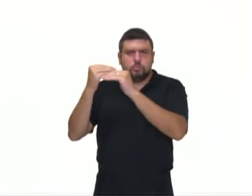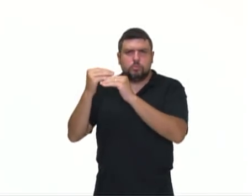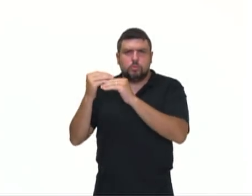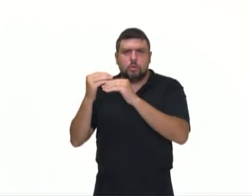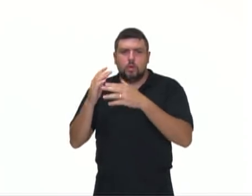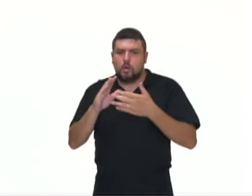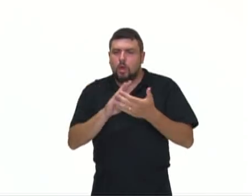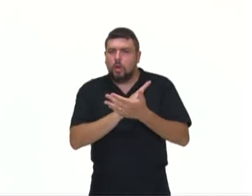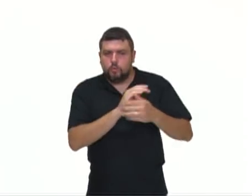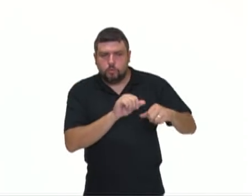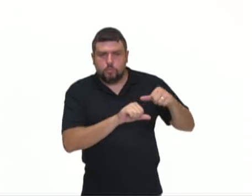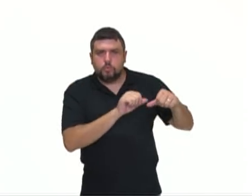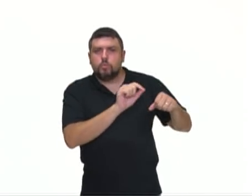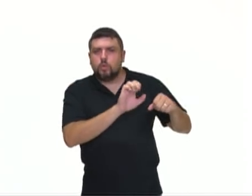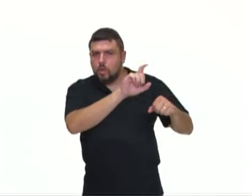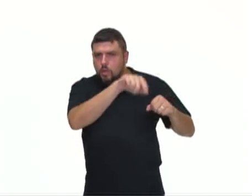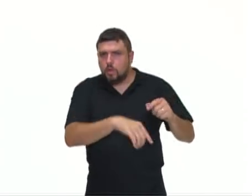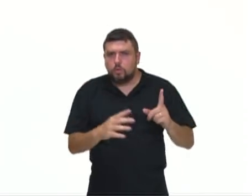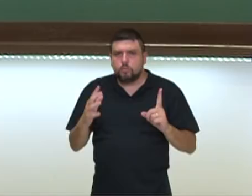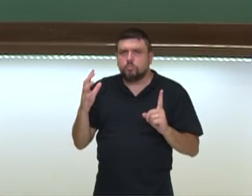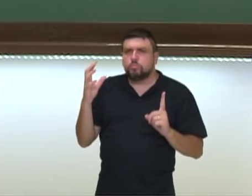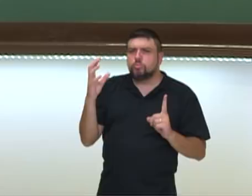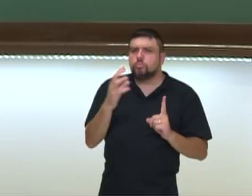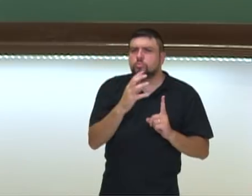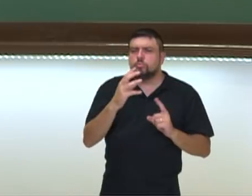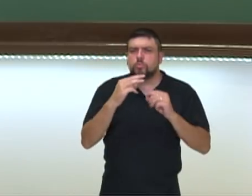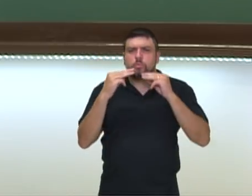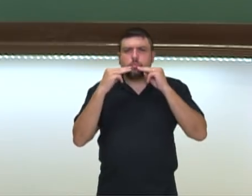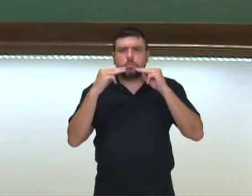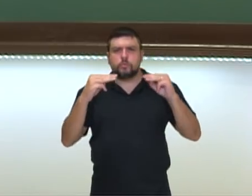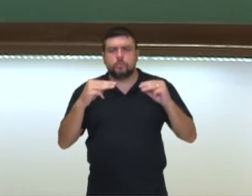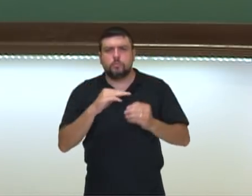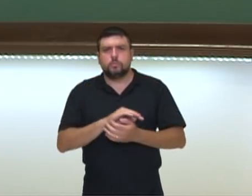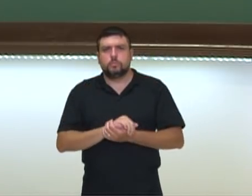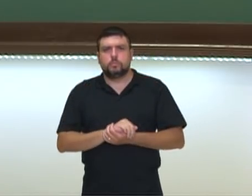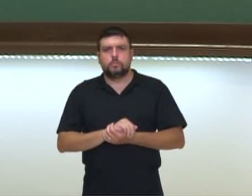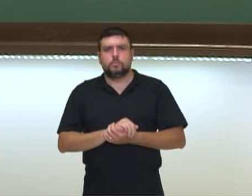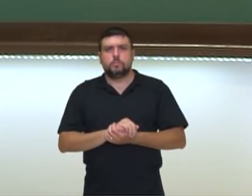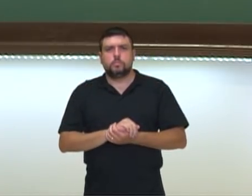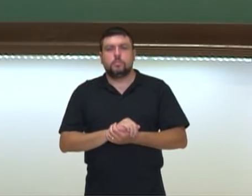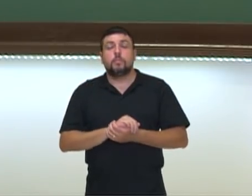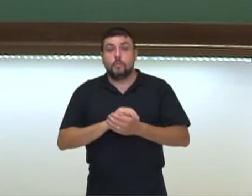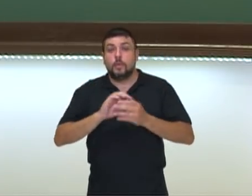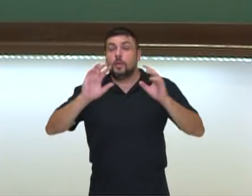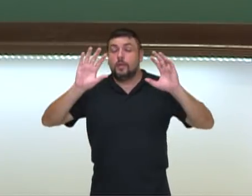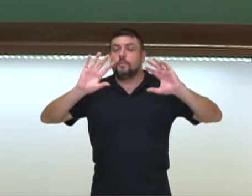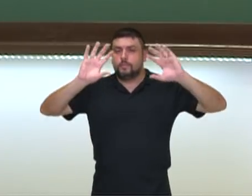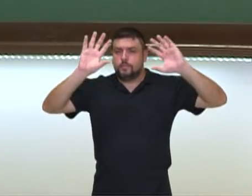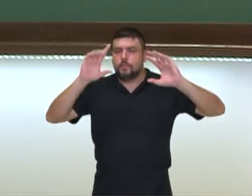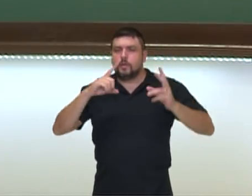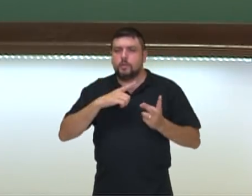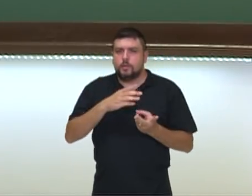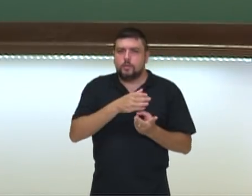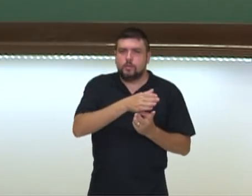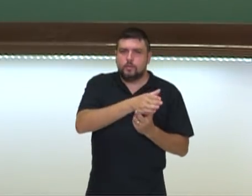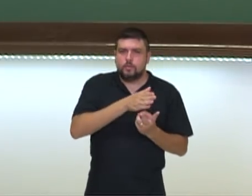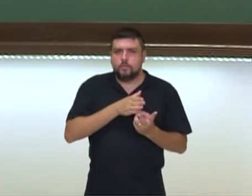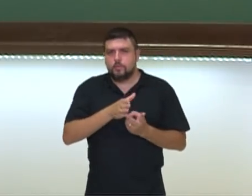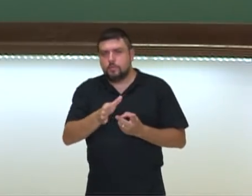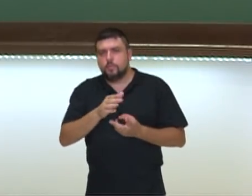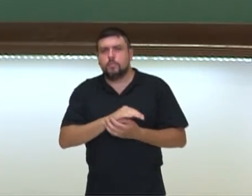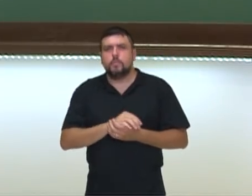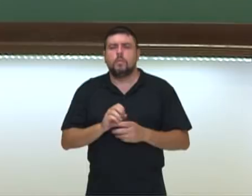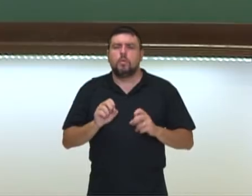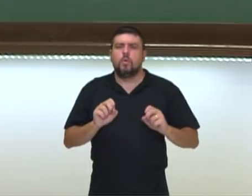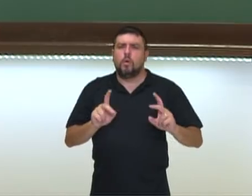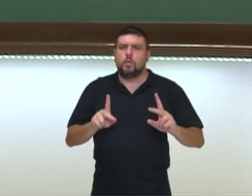interesses mercadológicos. O voleibol ele teve essas duas variantes. Então a gente sabe que os